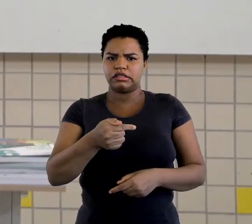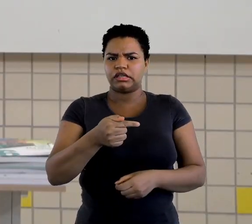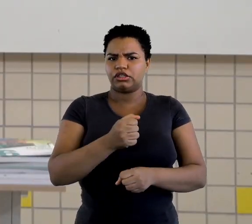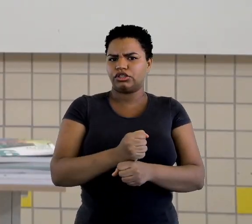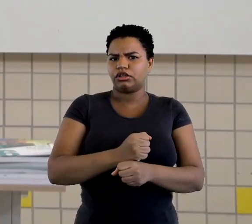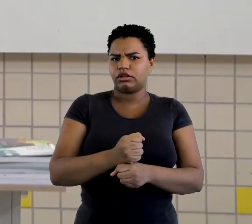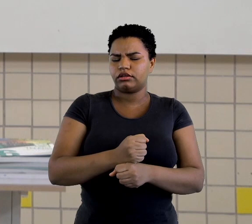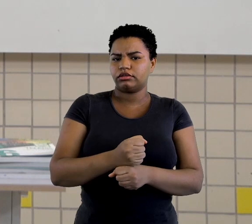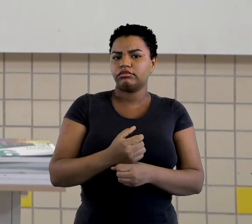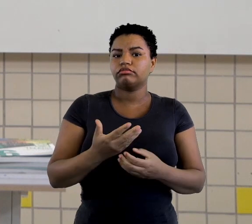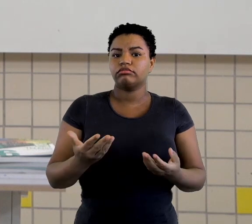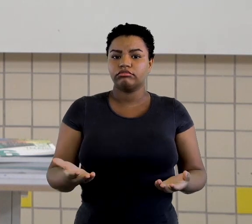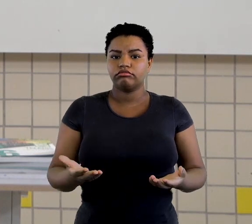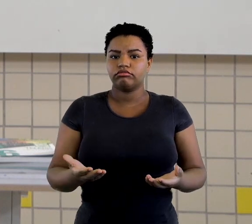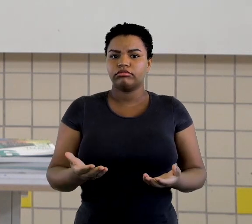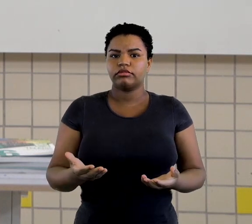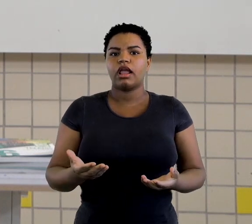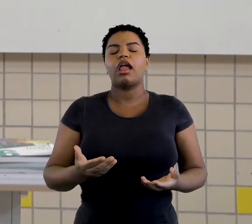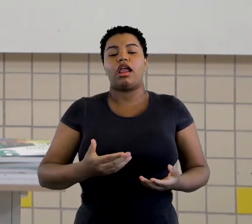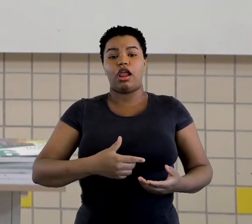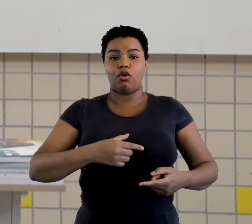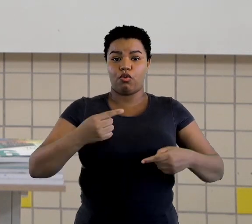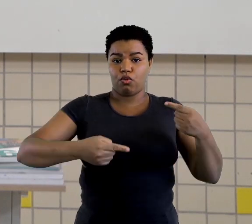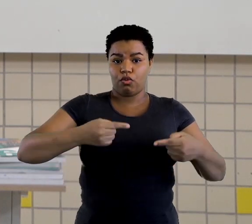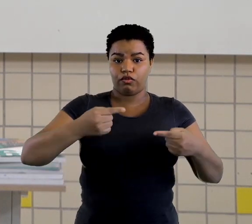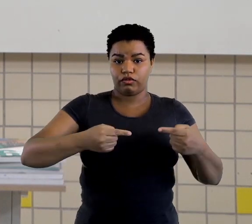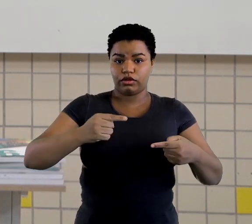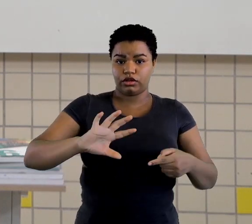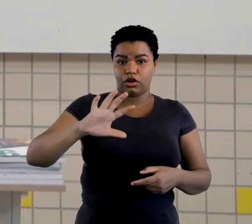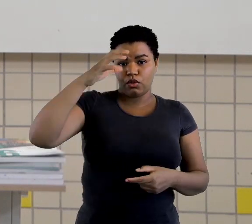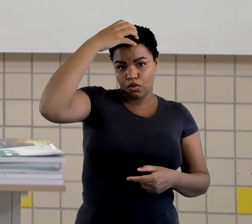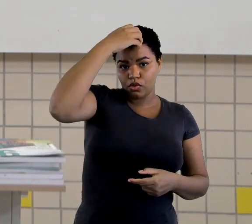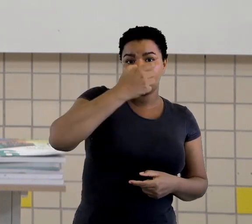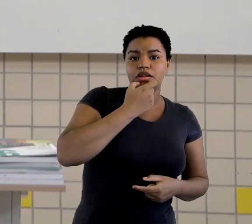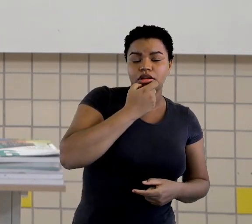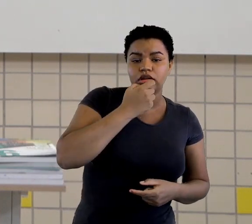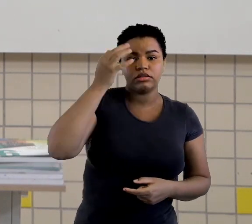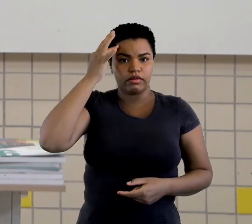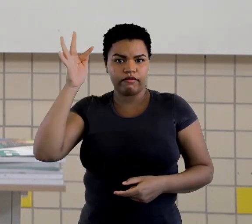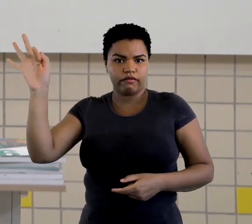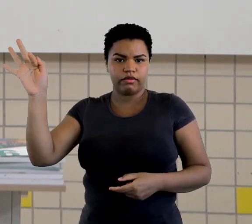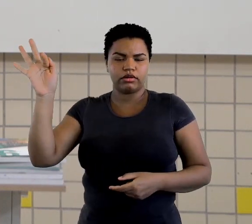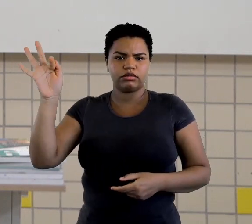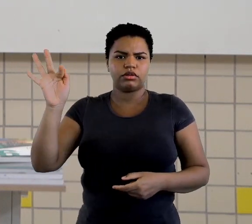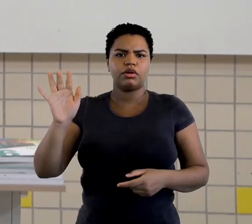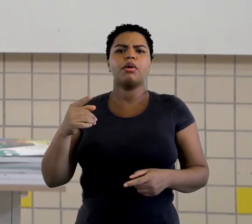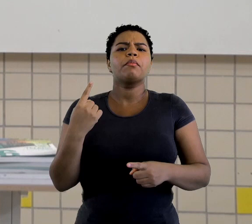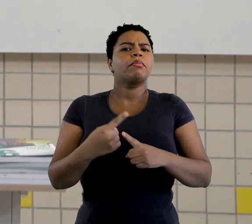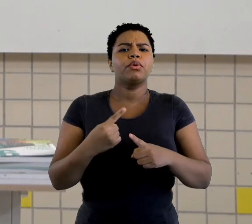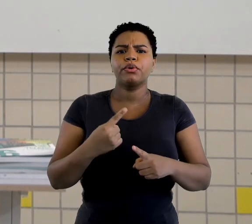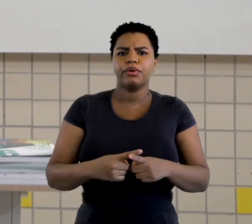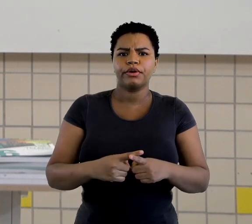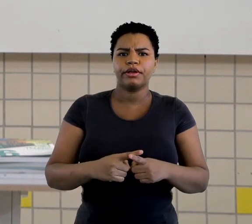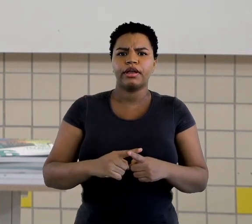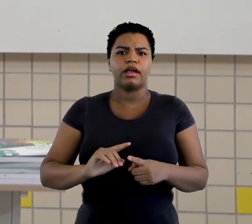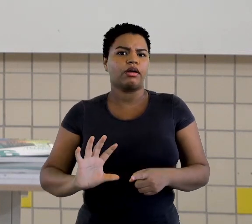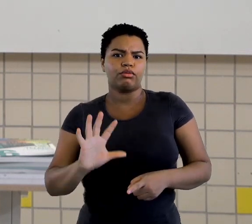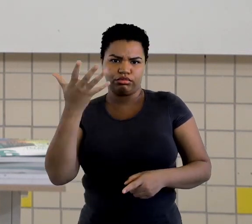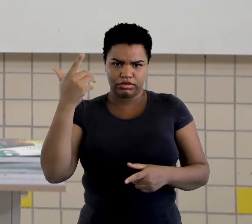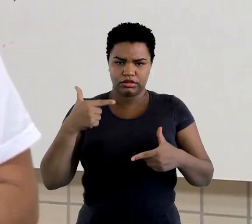Foi um conflito entre a coroa inglesa e a França. Mas quais os motivos que levaram a esta